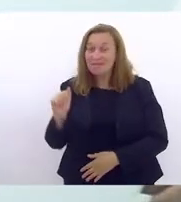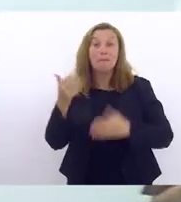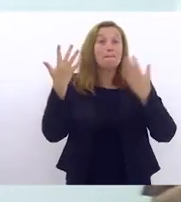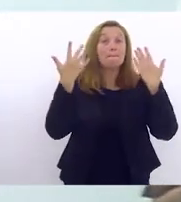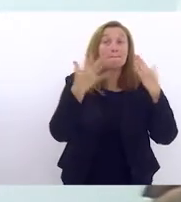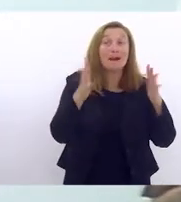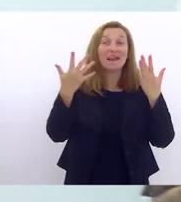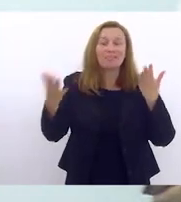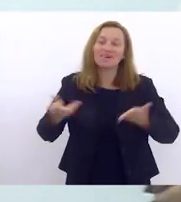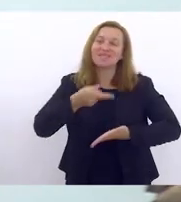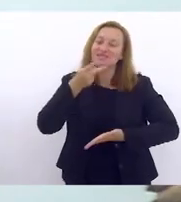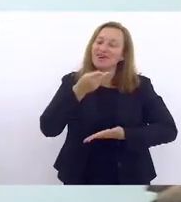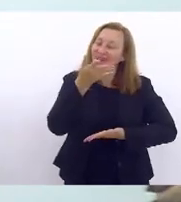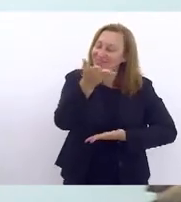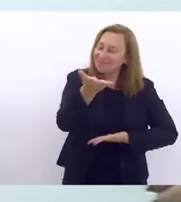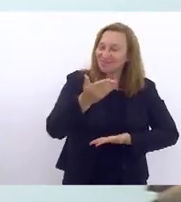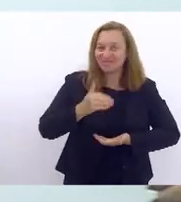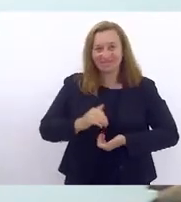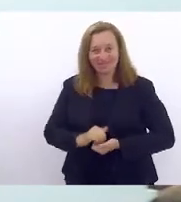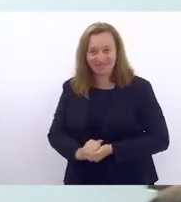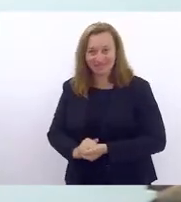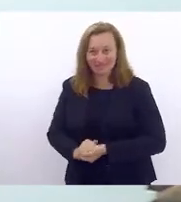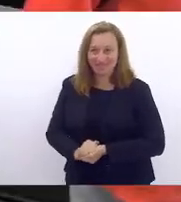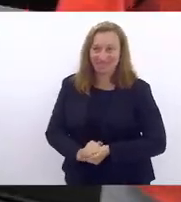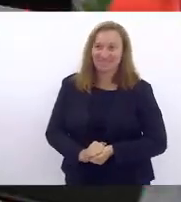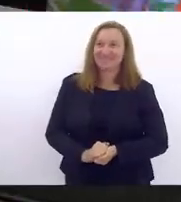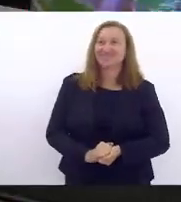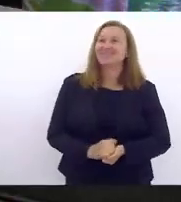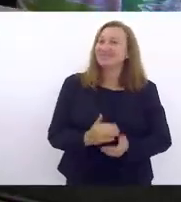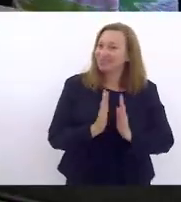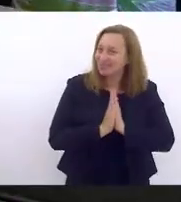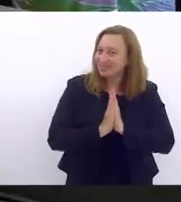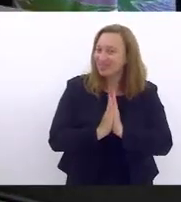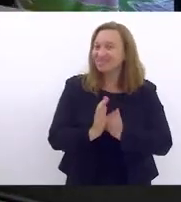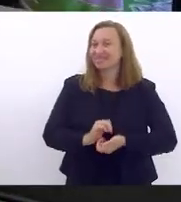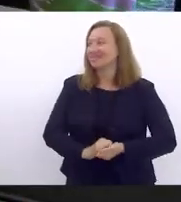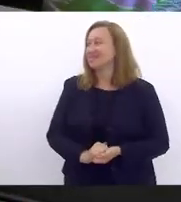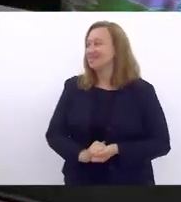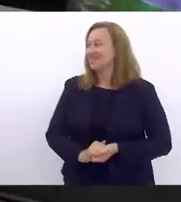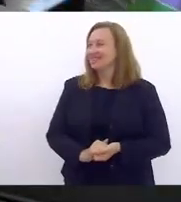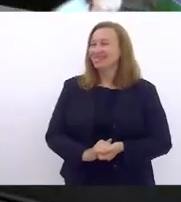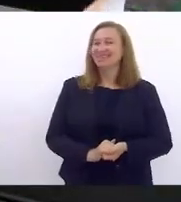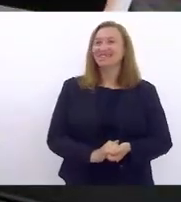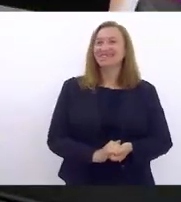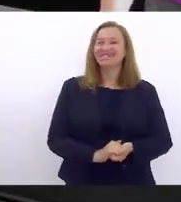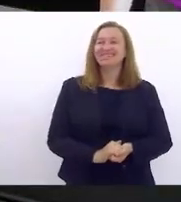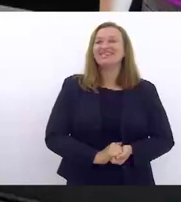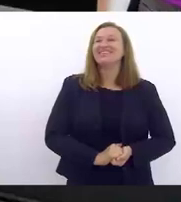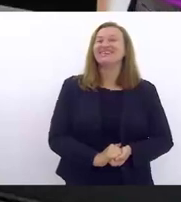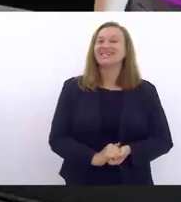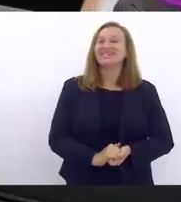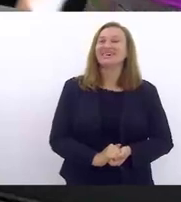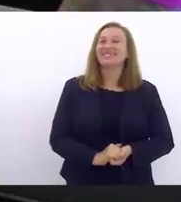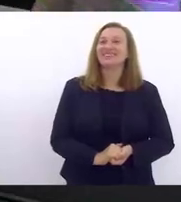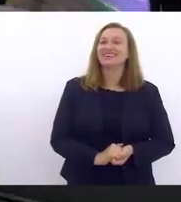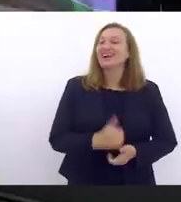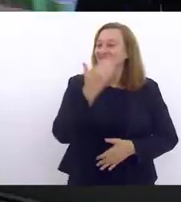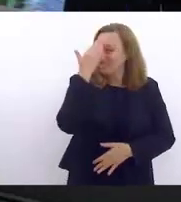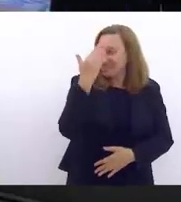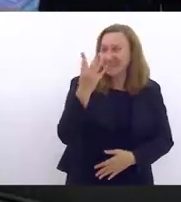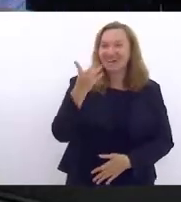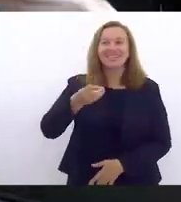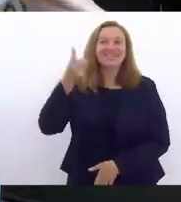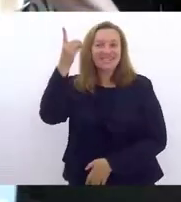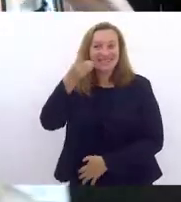a palavra é absolutamente sua. Muito por favor. Está ligado? Está, né? Muito obrigada,